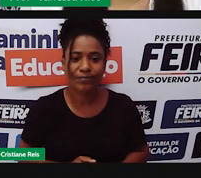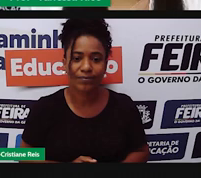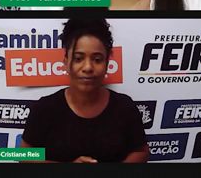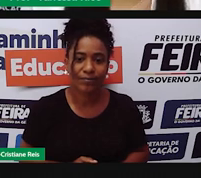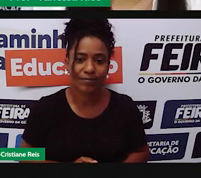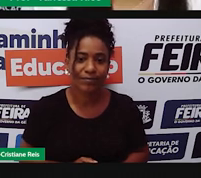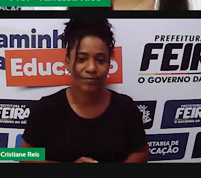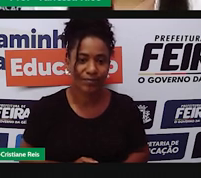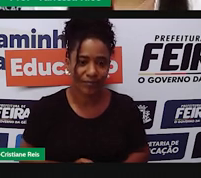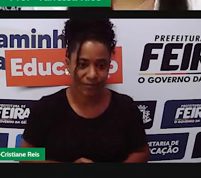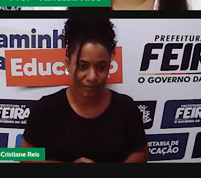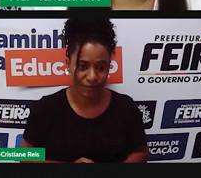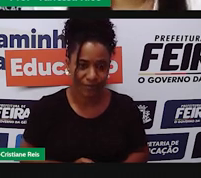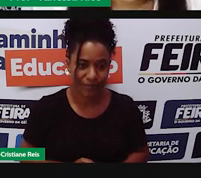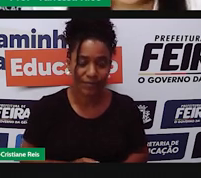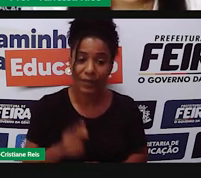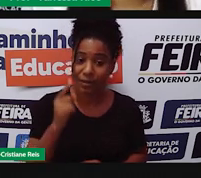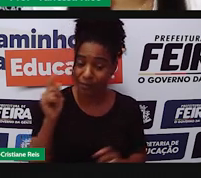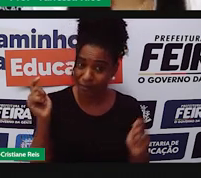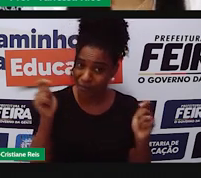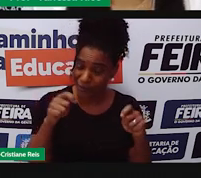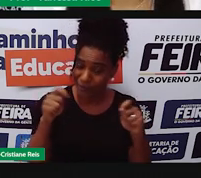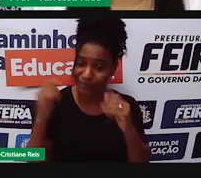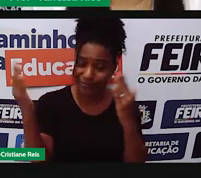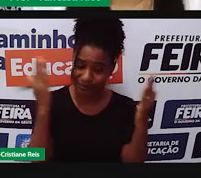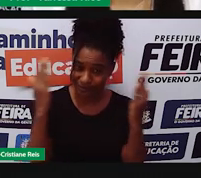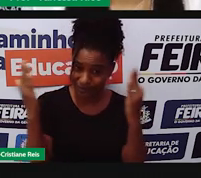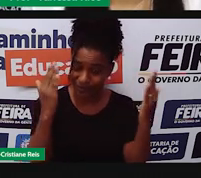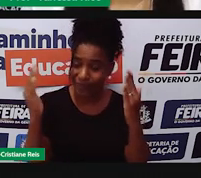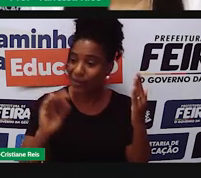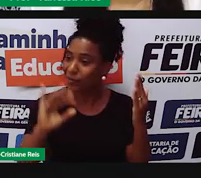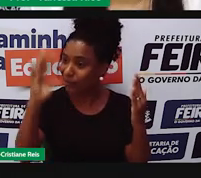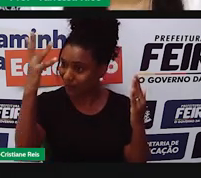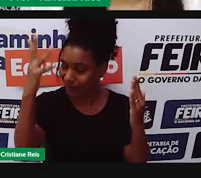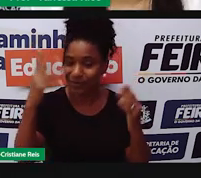Olha só o que é que poderia acontecer também sem o sol.